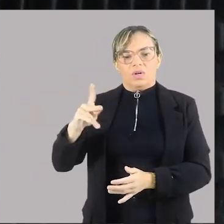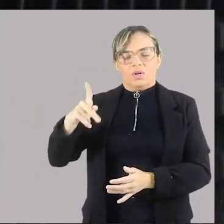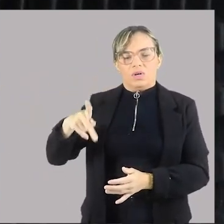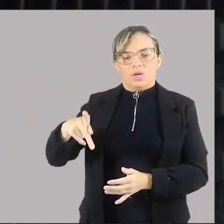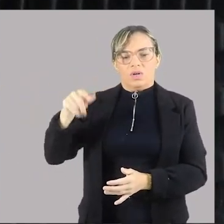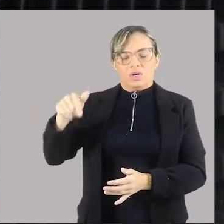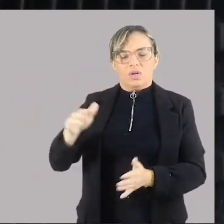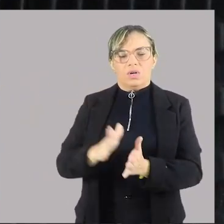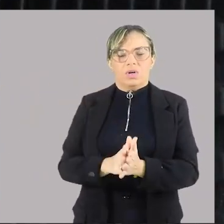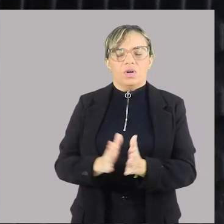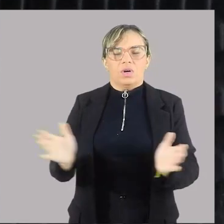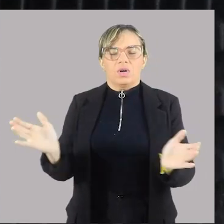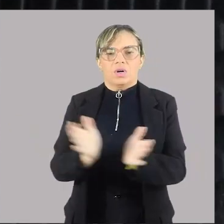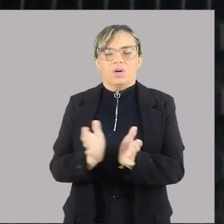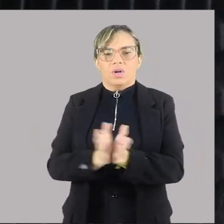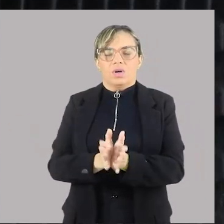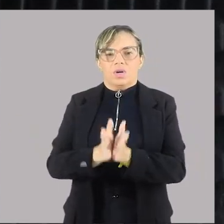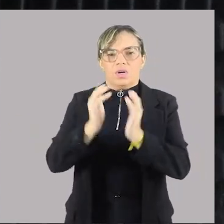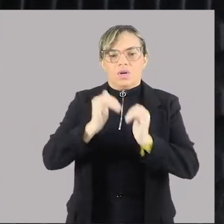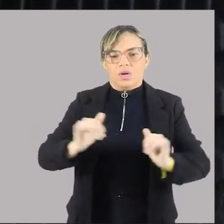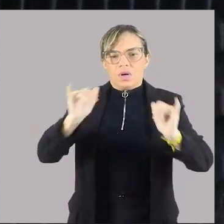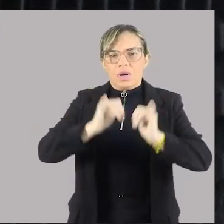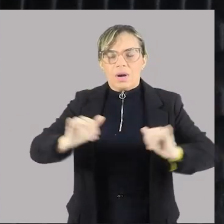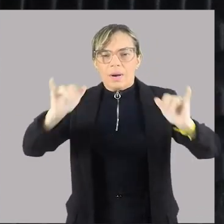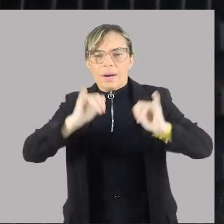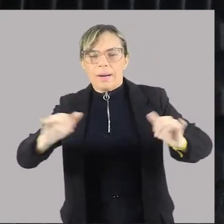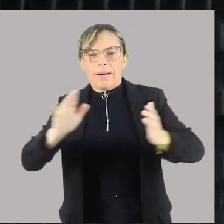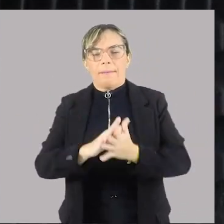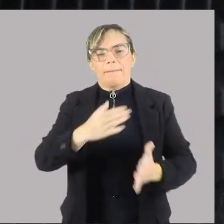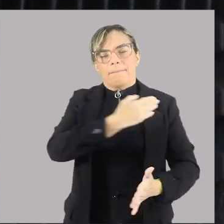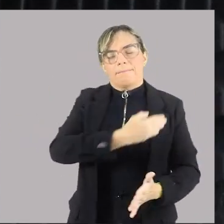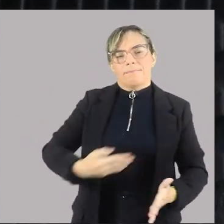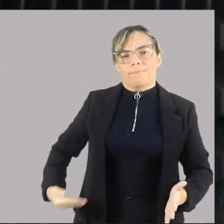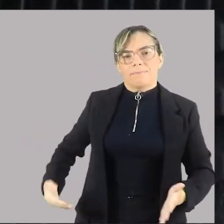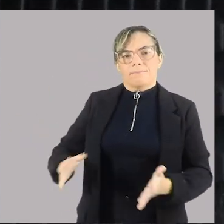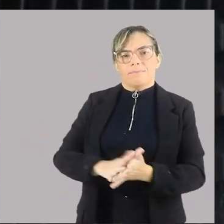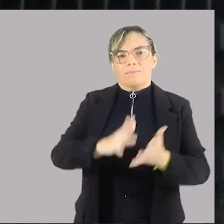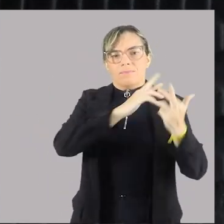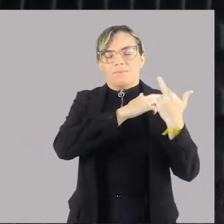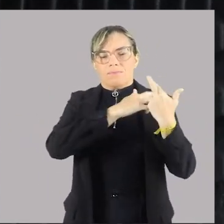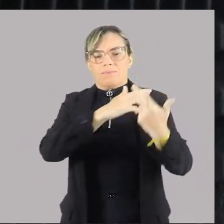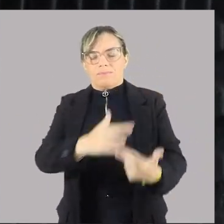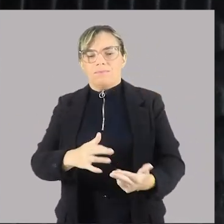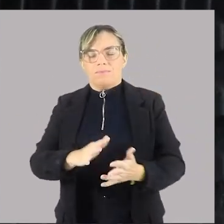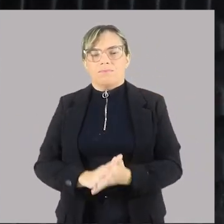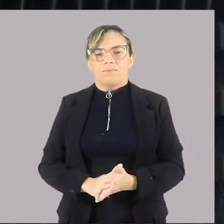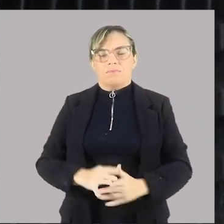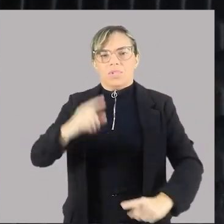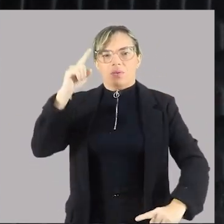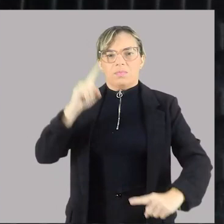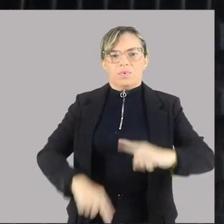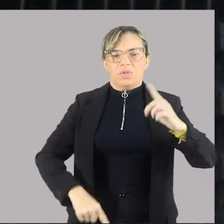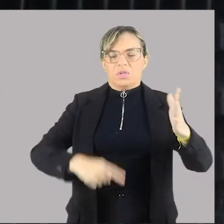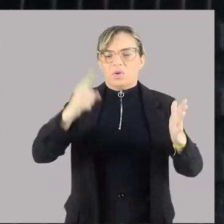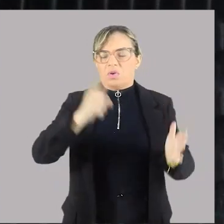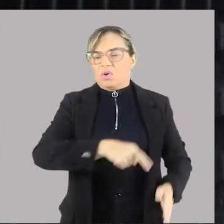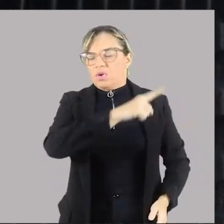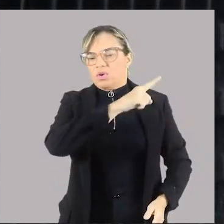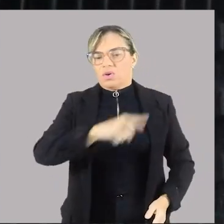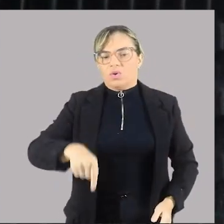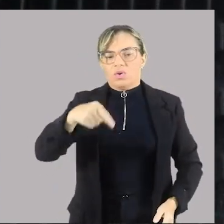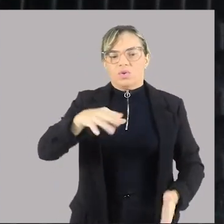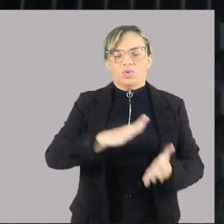de Imprensa e Propaganda, que é um órgão responsável pela censura, pela disciplina dos